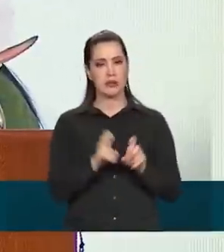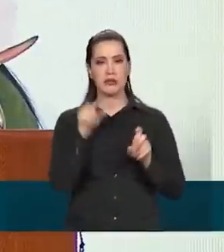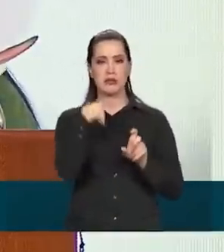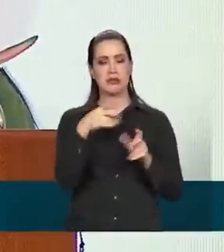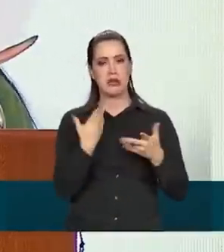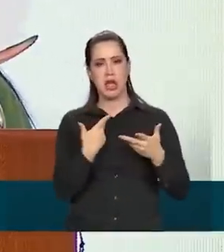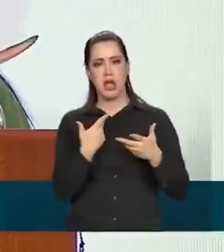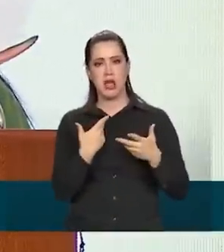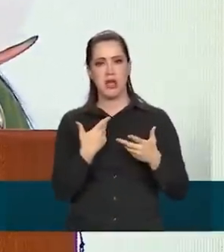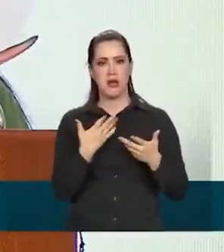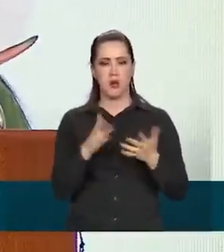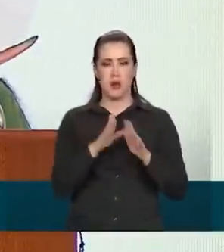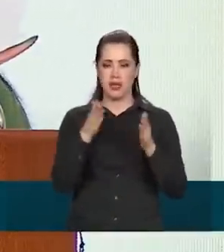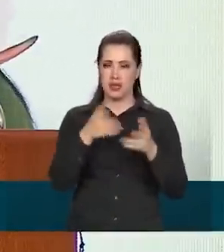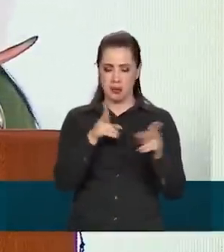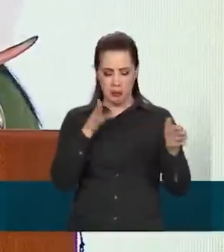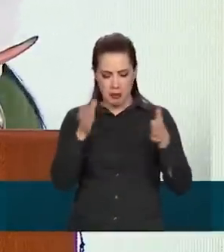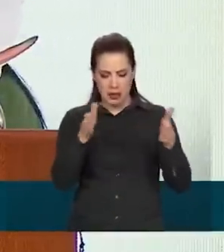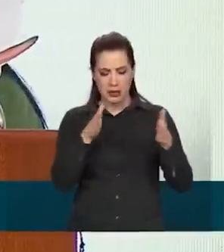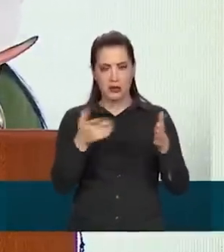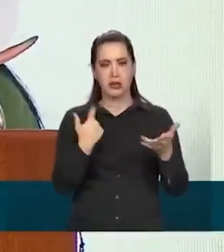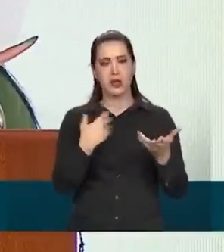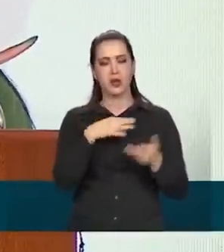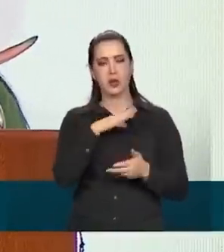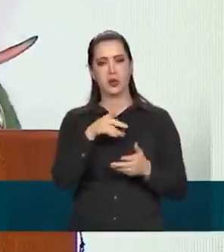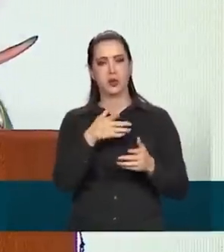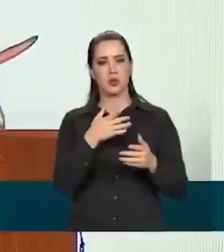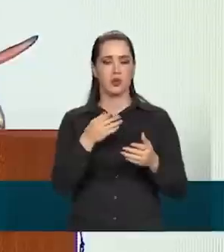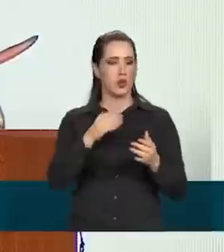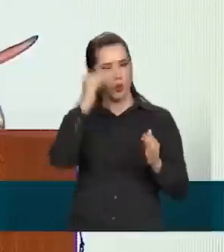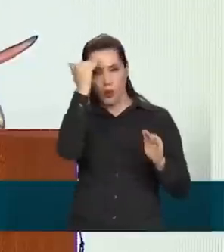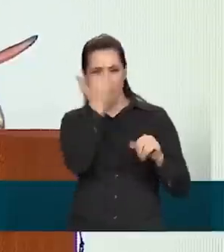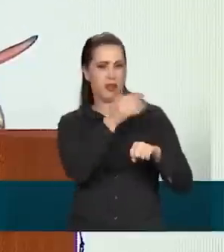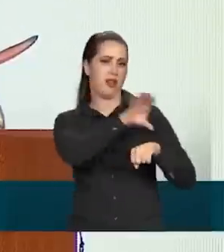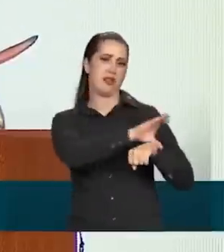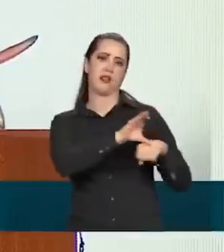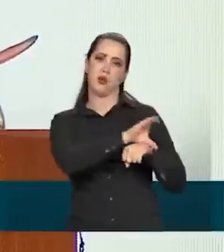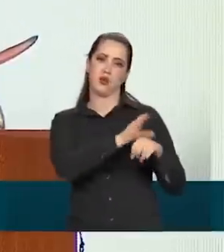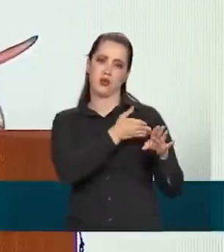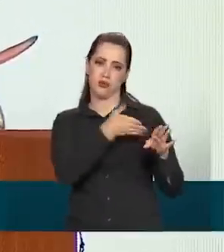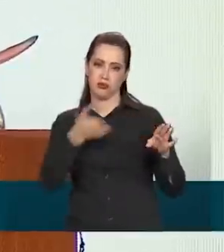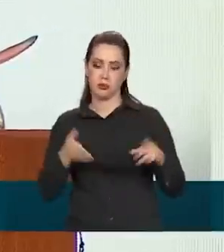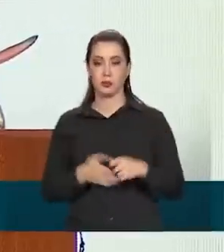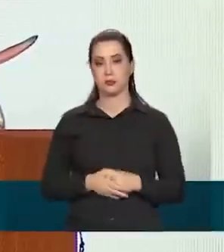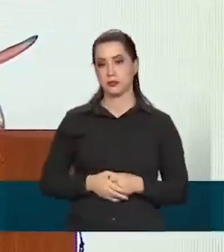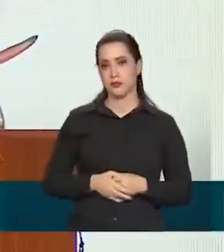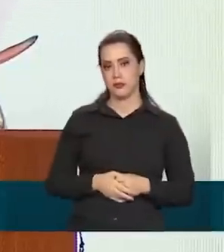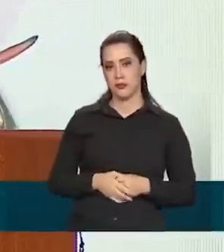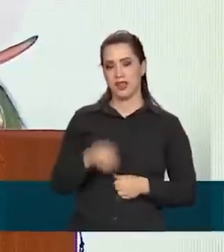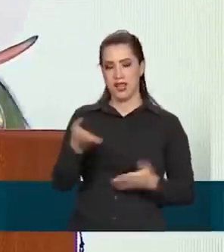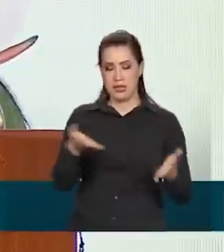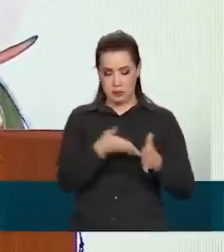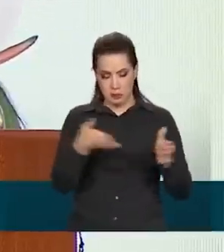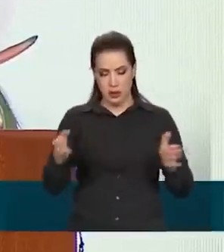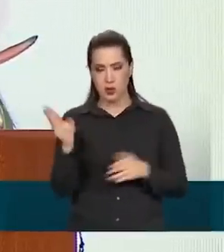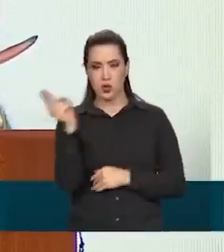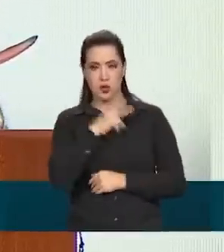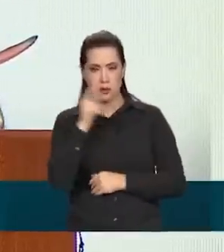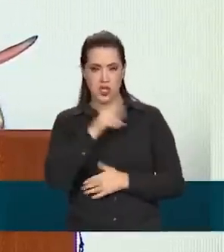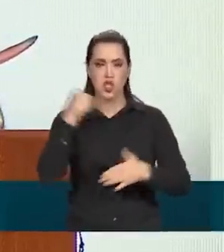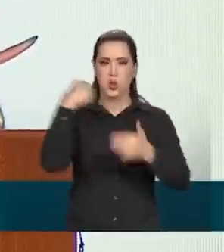Estado inconstitucional que se agravou nestes últimos anos. Este estado de emergência e de